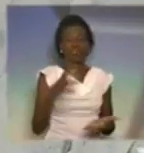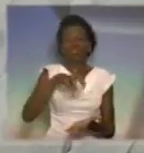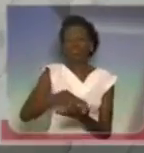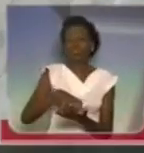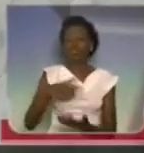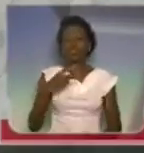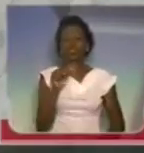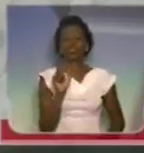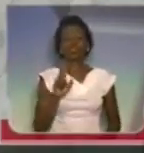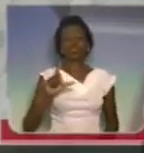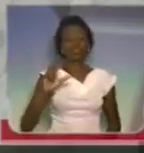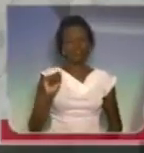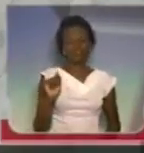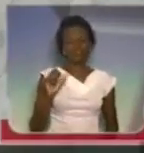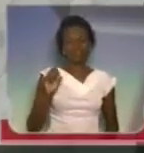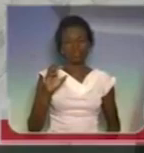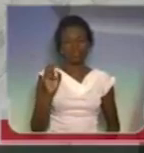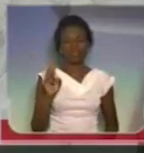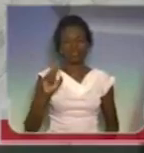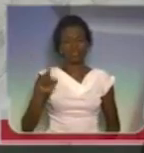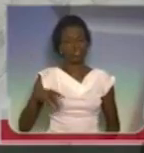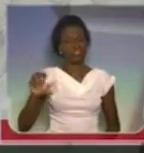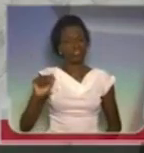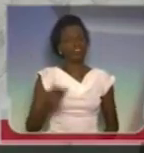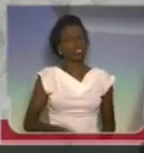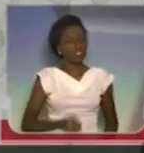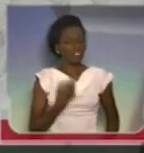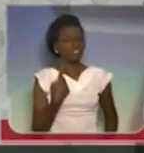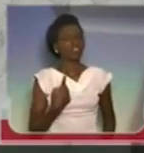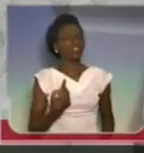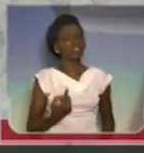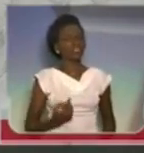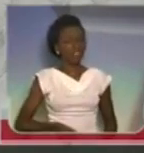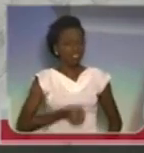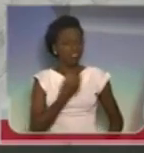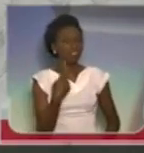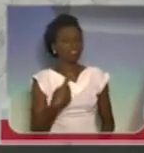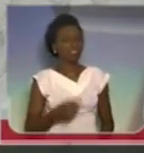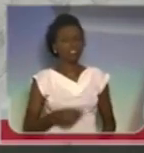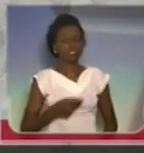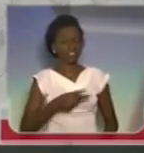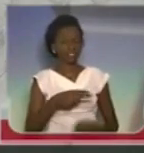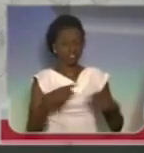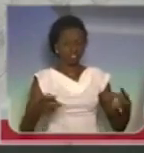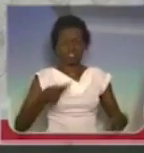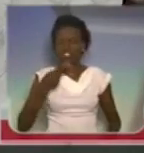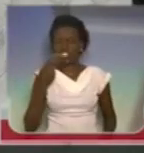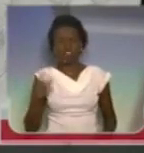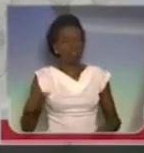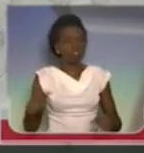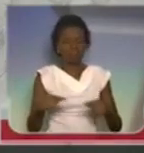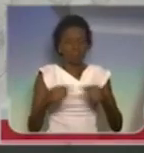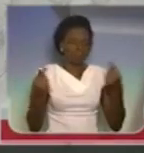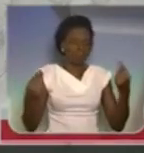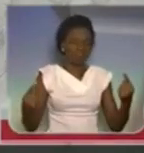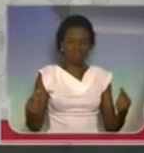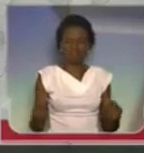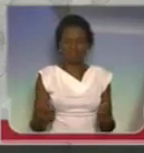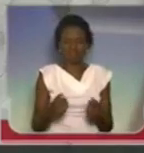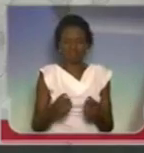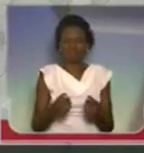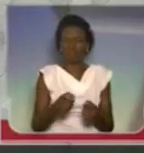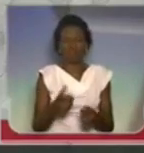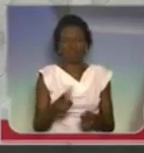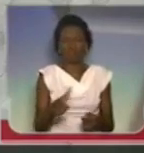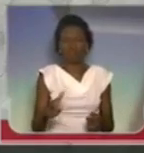sou é meio estranho Senor Presidente todo esse processo as argumentações Não batem não se sustentam